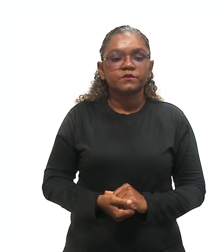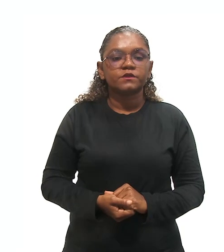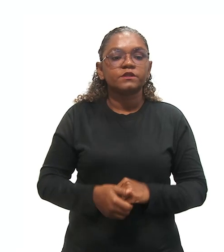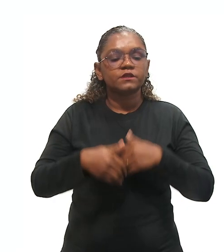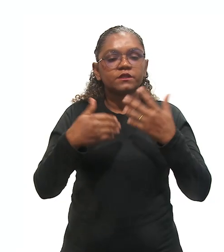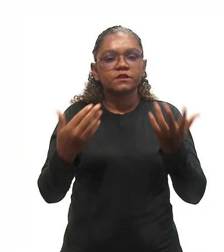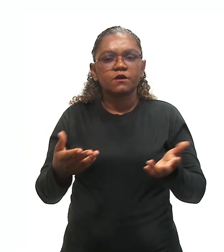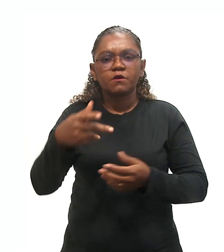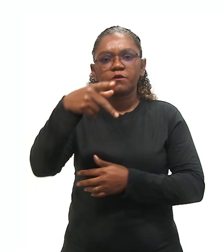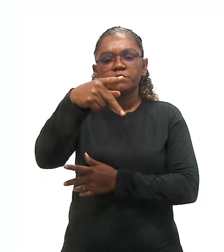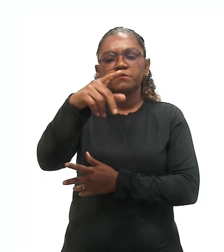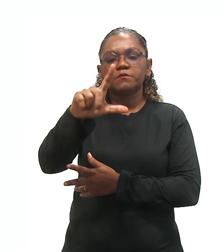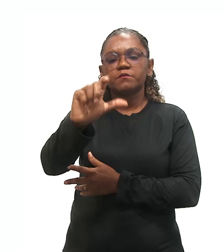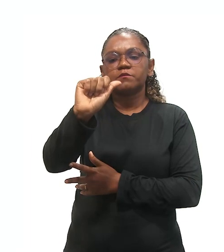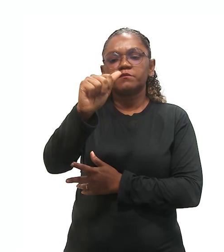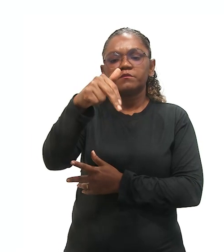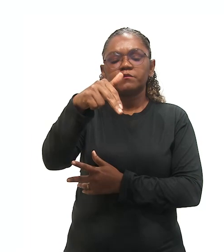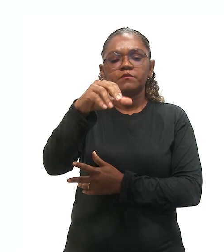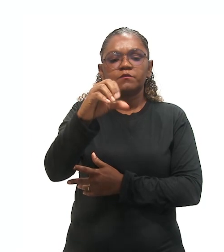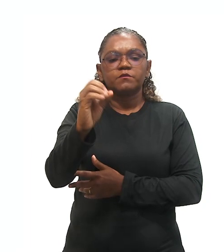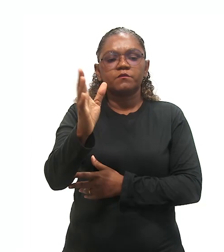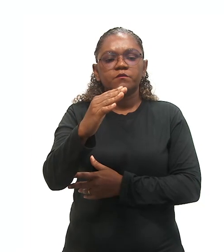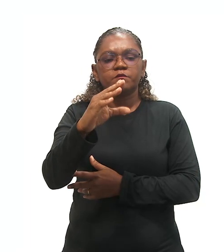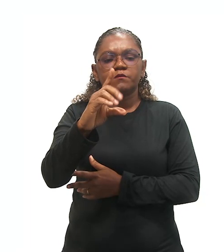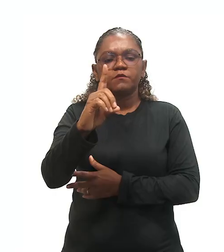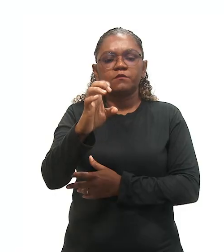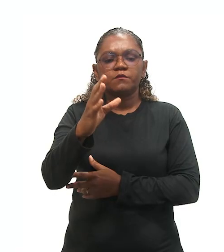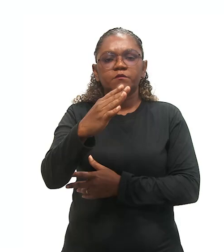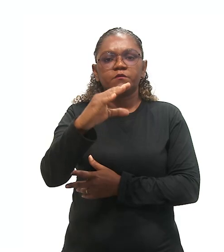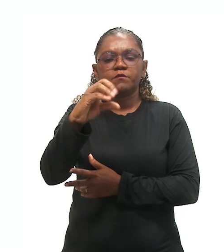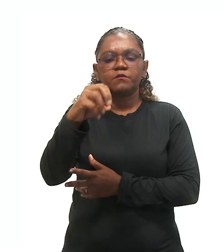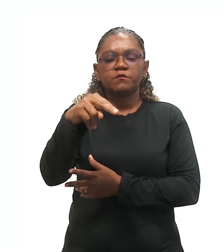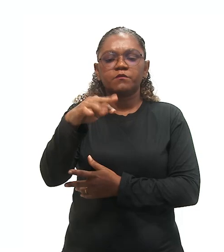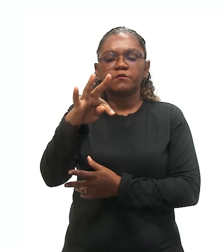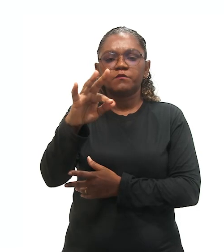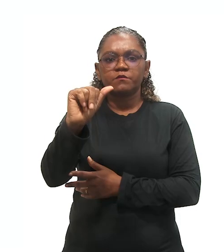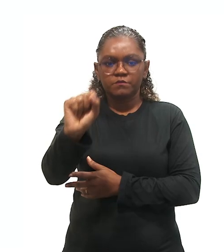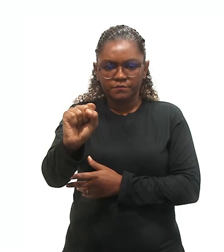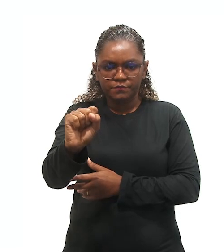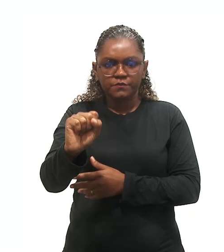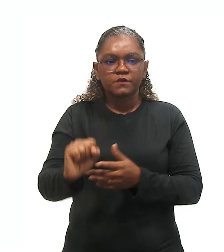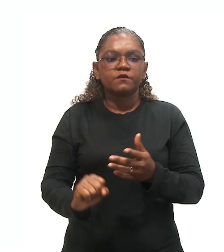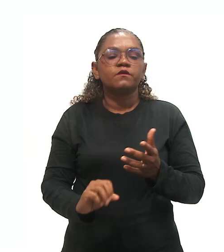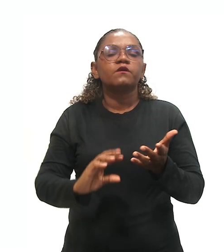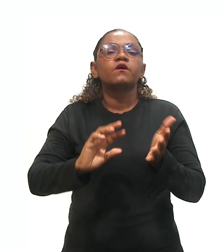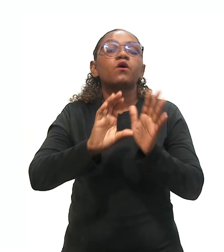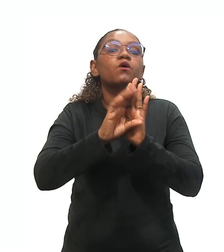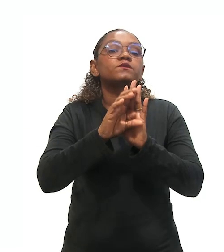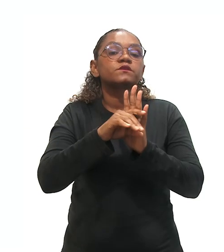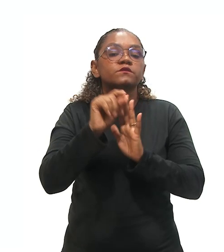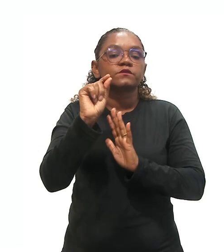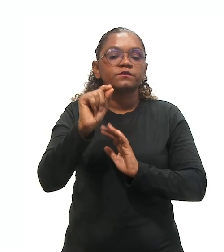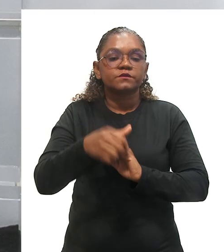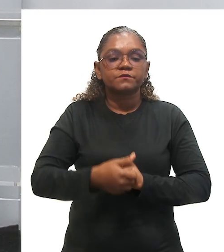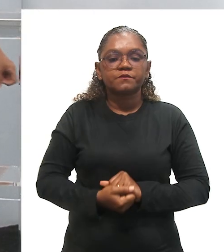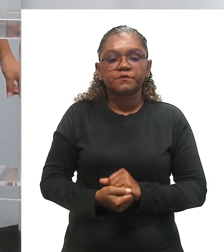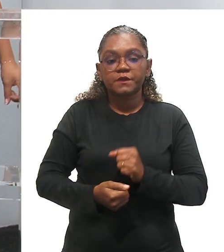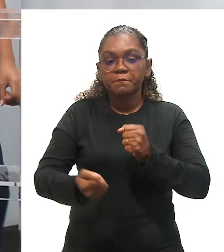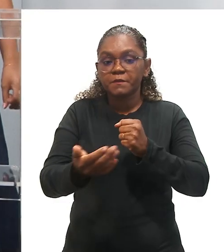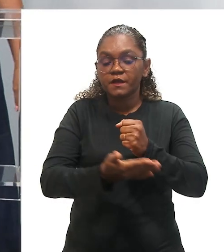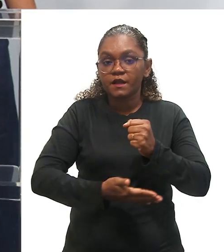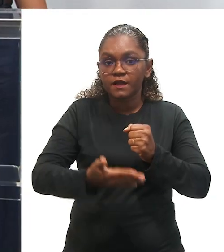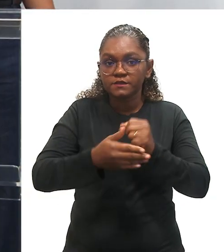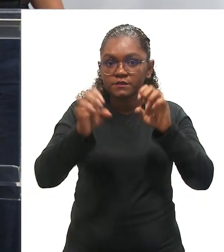plano de contas é a estrutura básica da escrituração contábil.